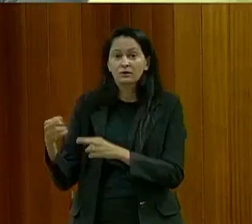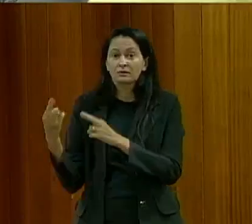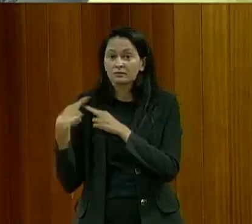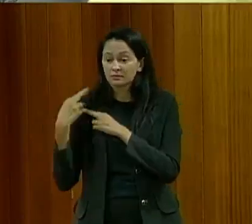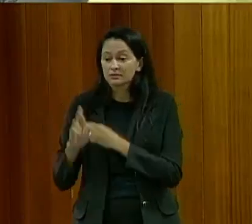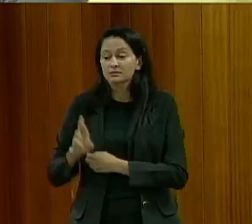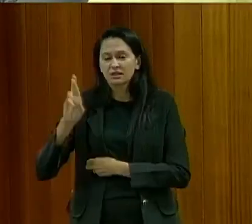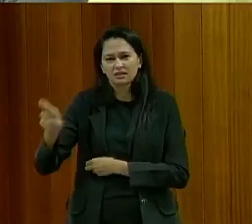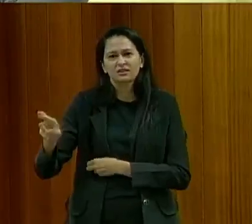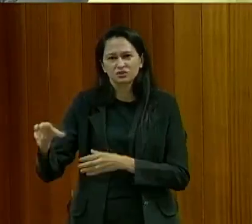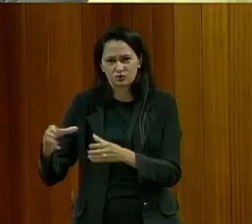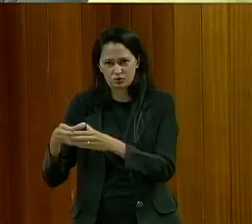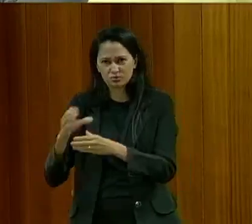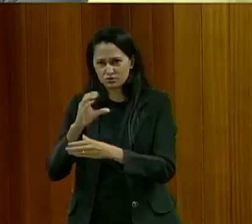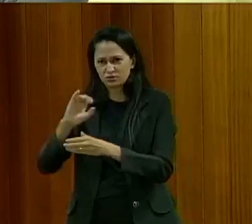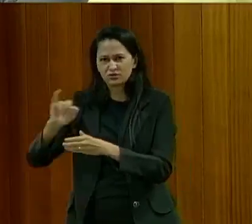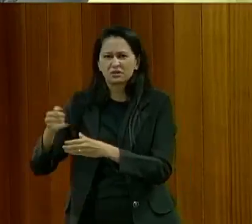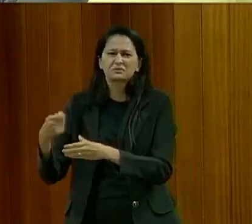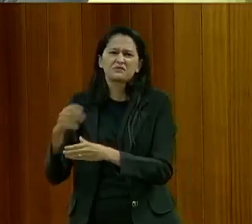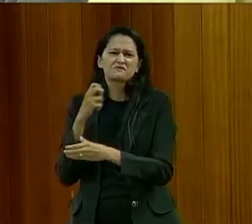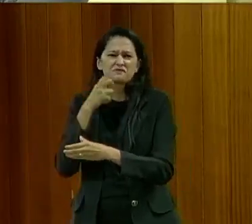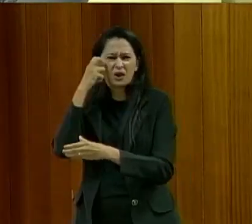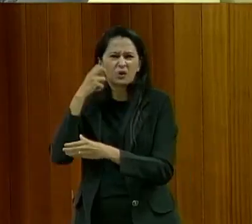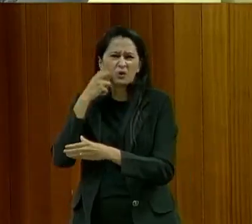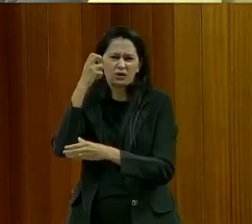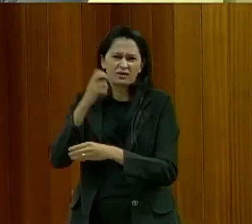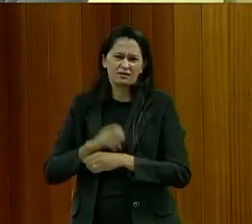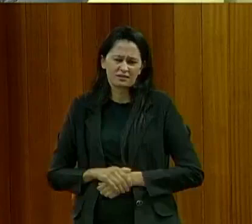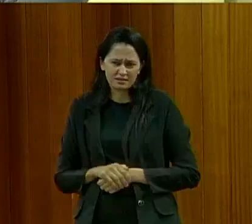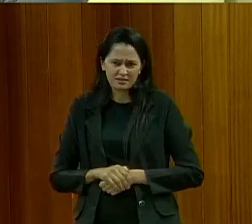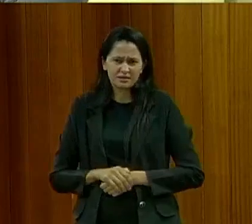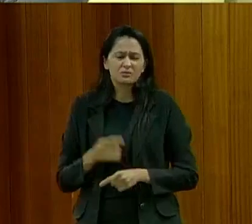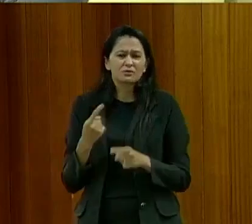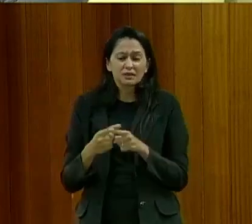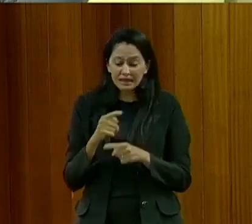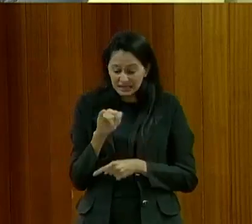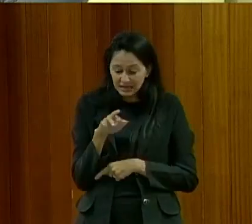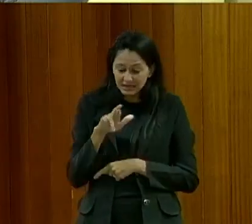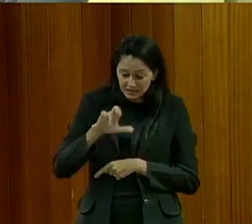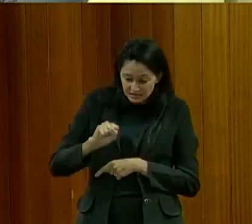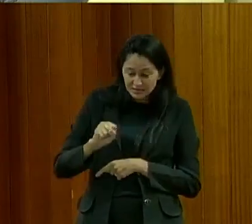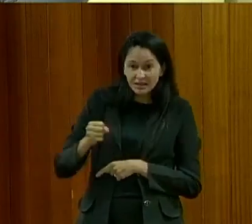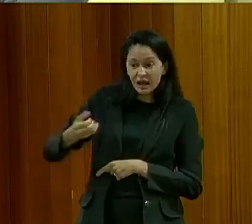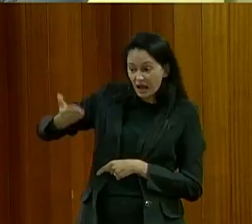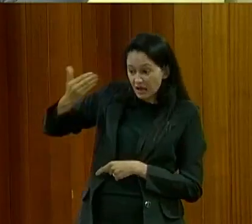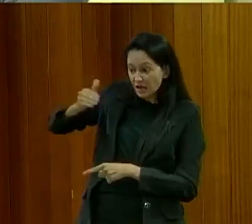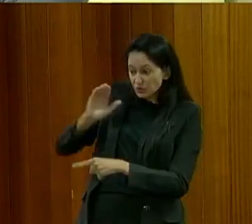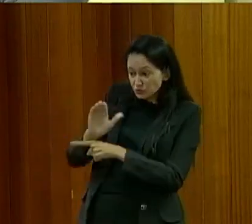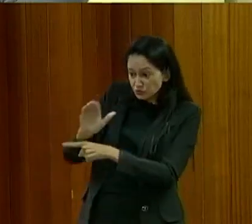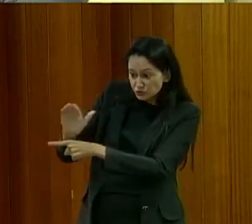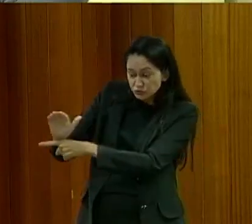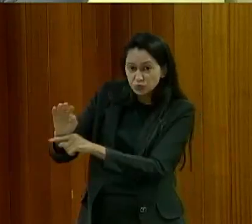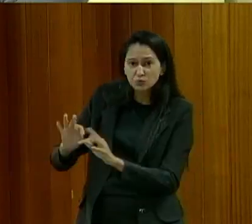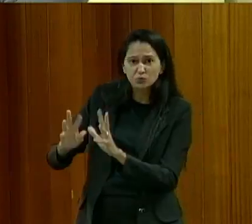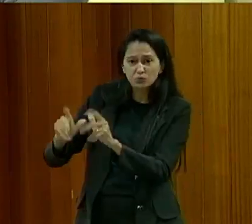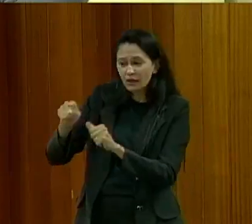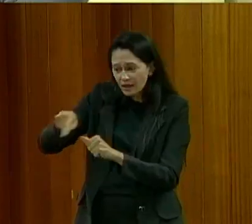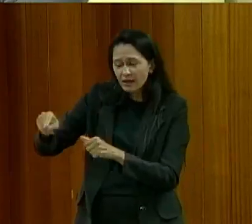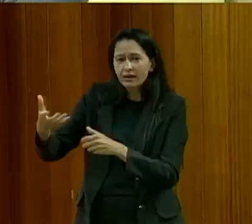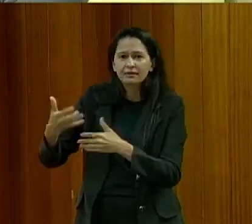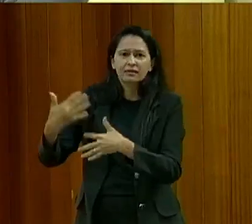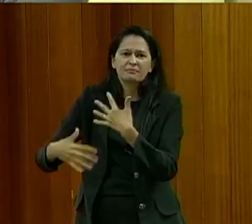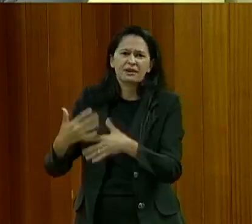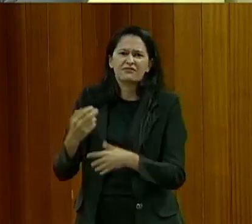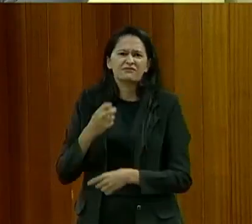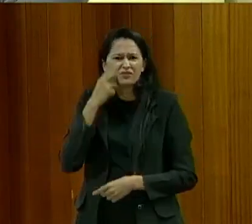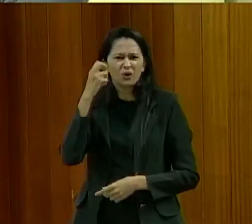tinha que ter vergonha na cara. Porque se virou vereador, deve ao Iris Rezende Machado, deve tudo. E está fazendo tudo para atrapalhar, para prejudicar.